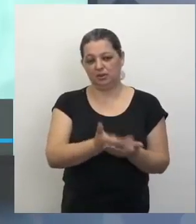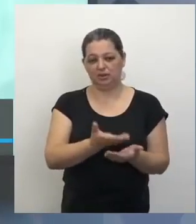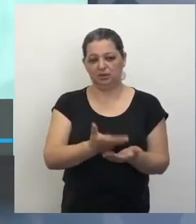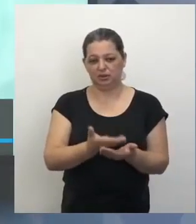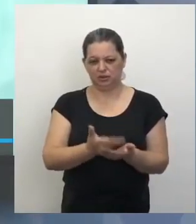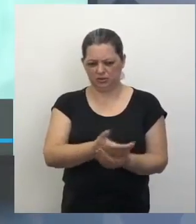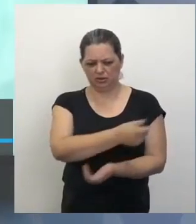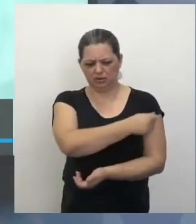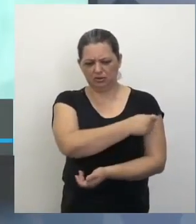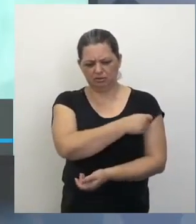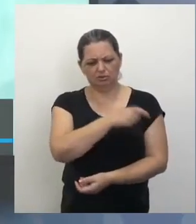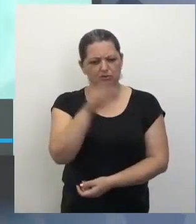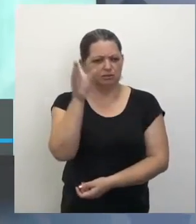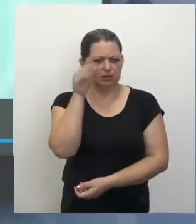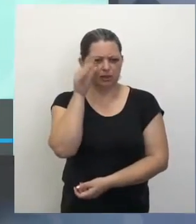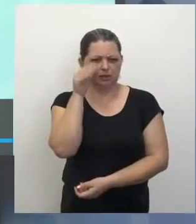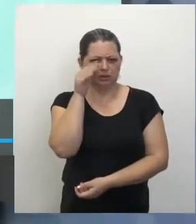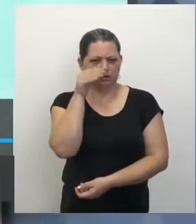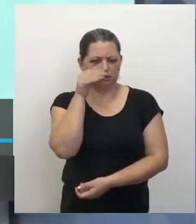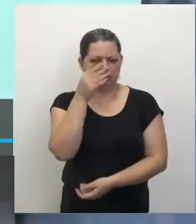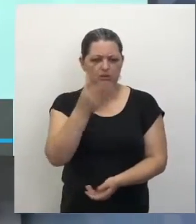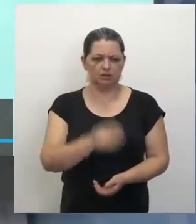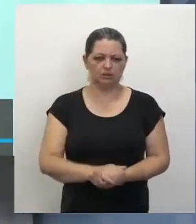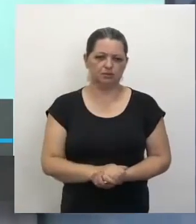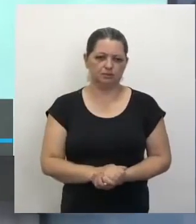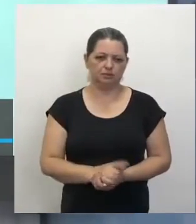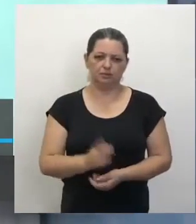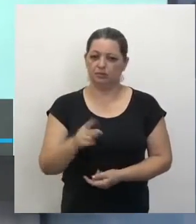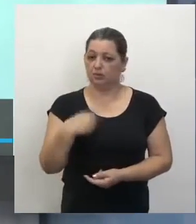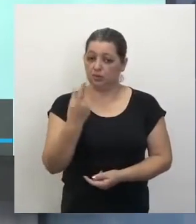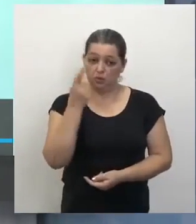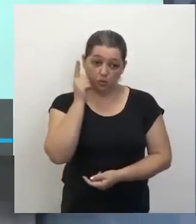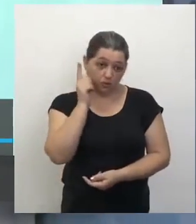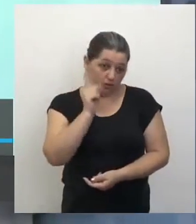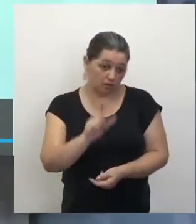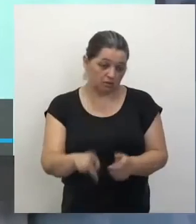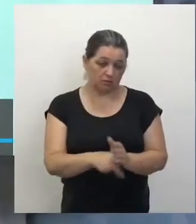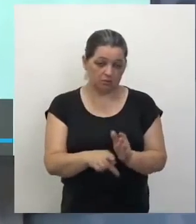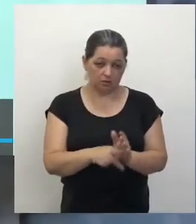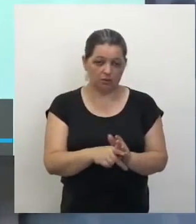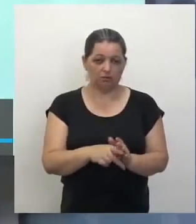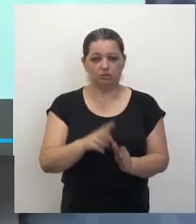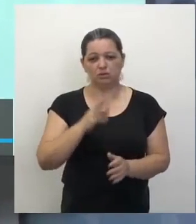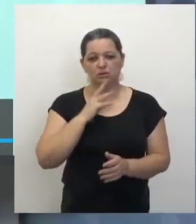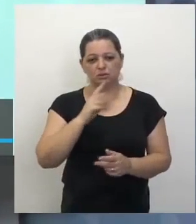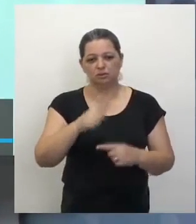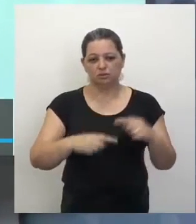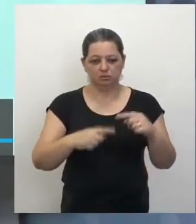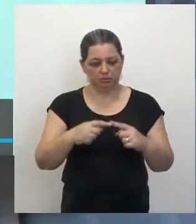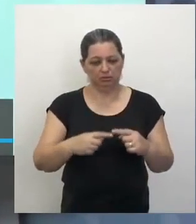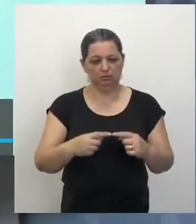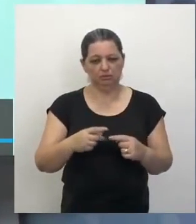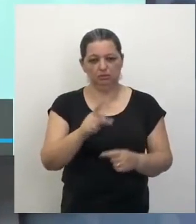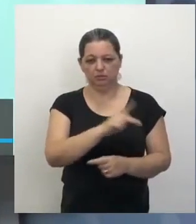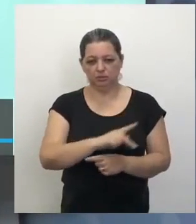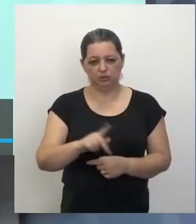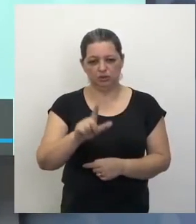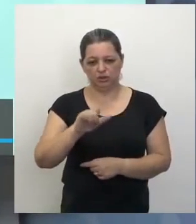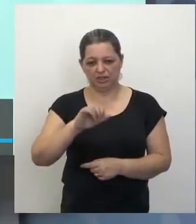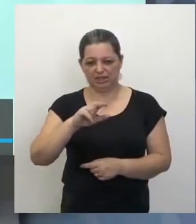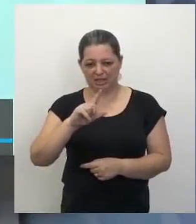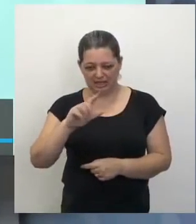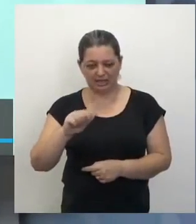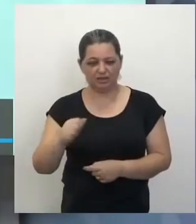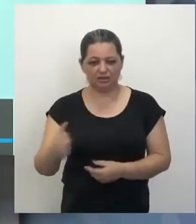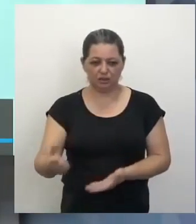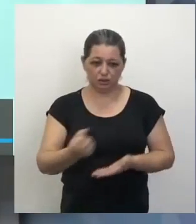tenha curiosidade, né? Nós não conseguimos aqui colocar os objetos de conhecimento que a professora Lília trouxe, mas